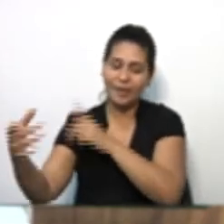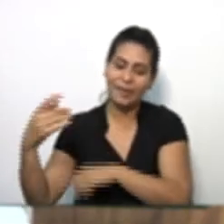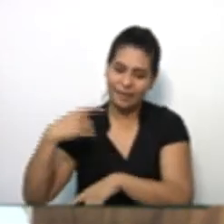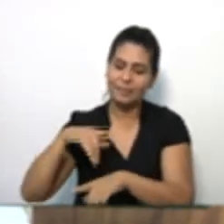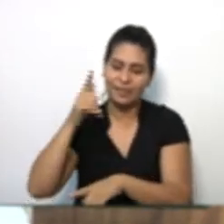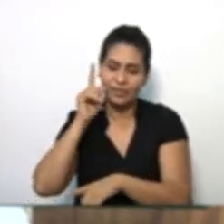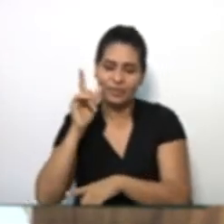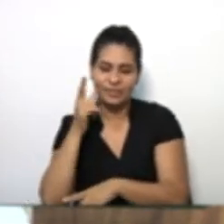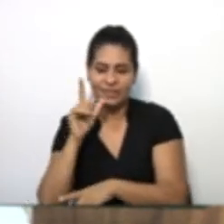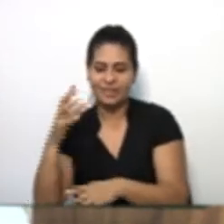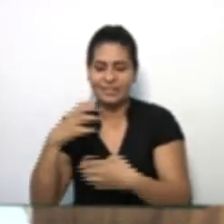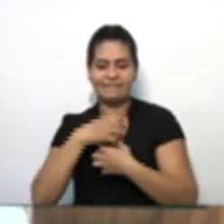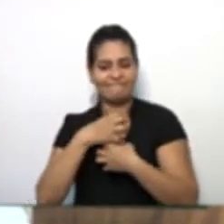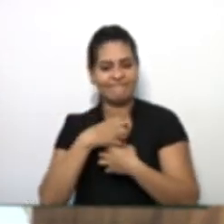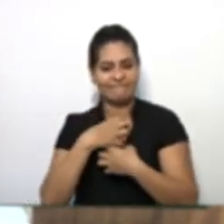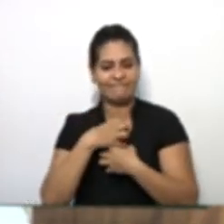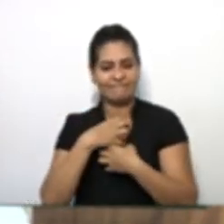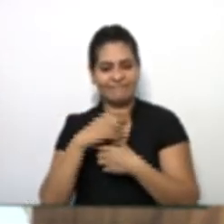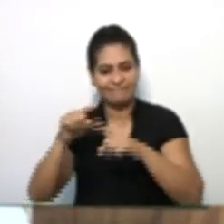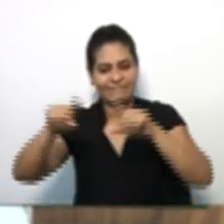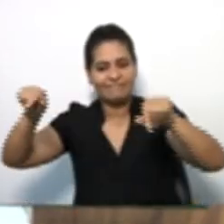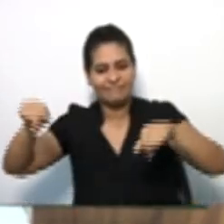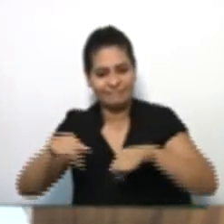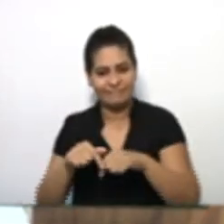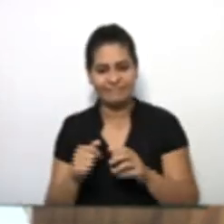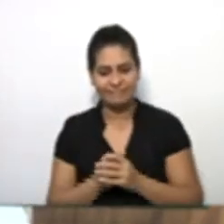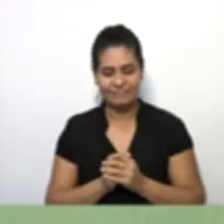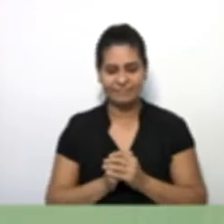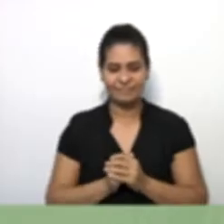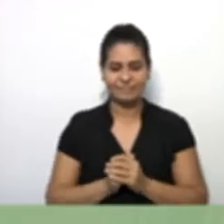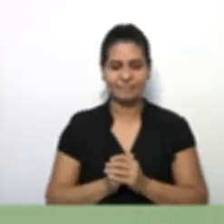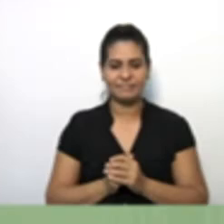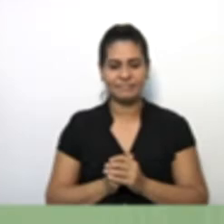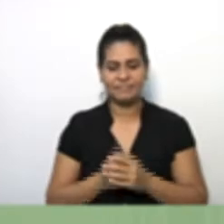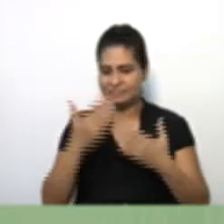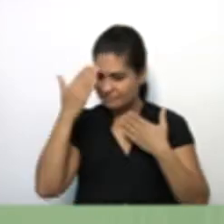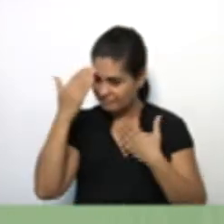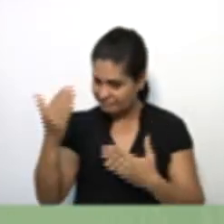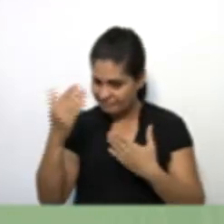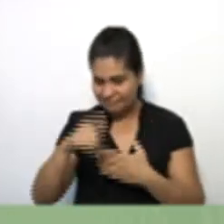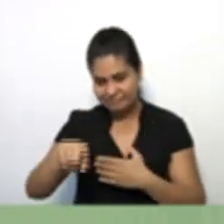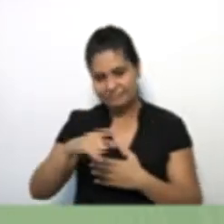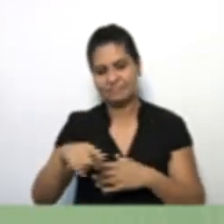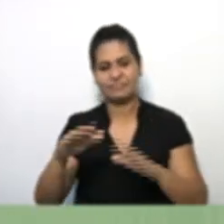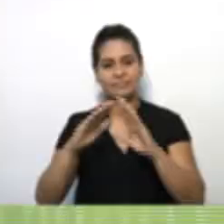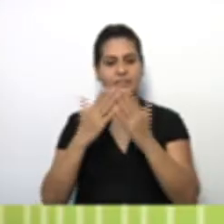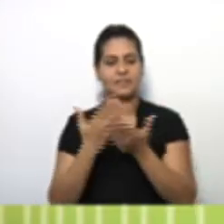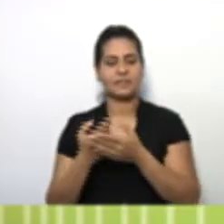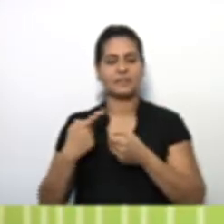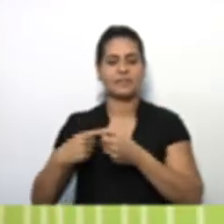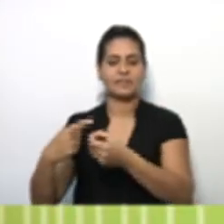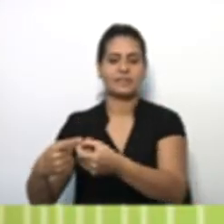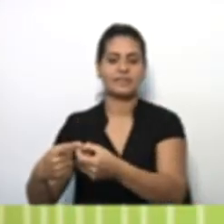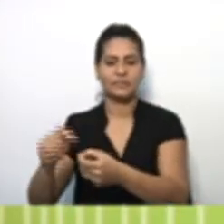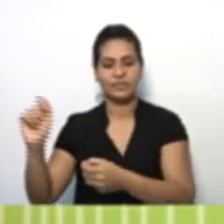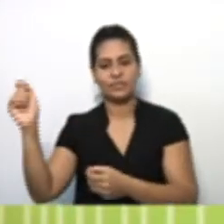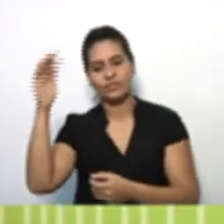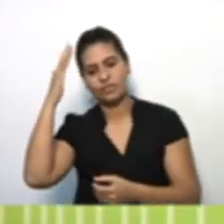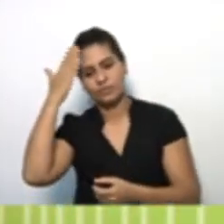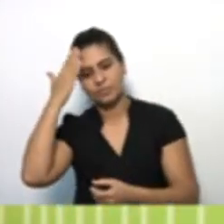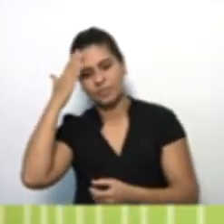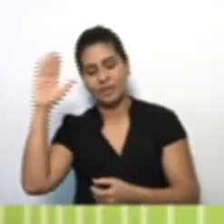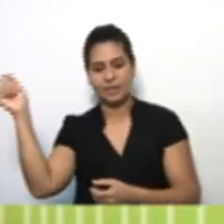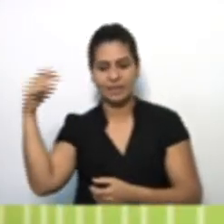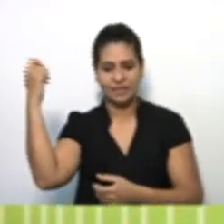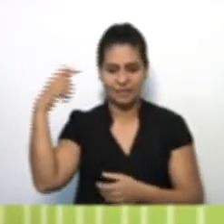mas já podemos senti-los aqui dentro da sala de aula. Legal, muito obrigado aí, ó, a vocês do município aí de Paraná, né,